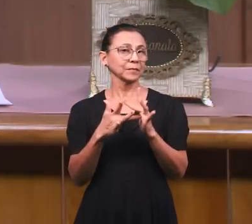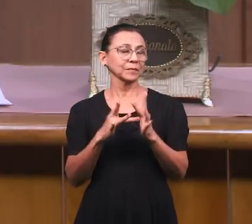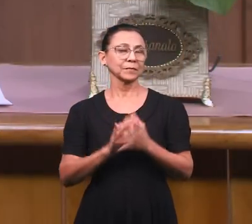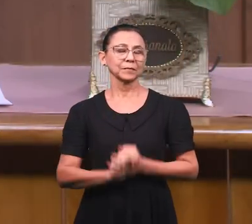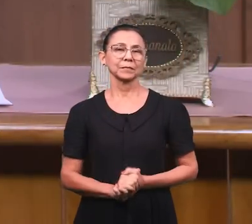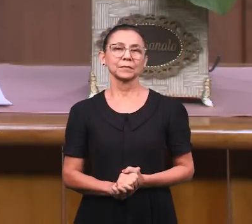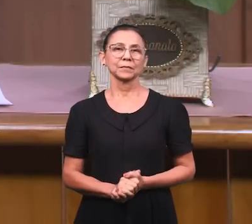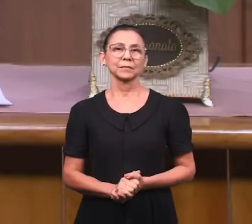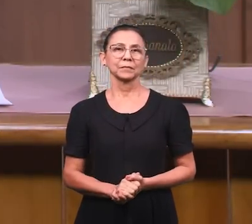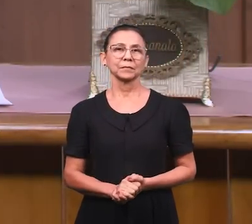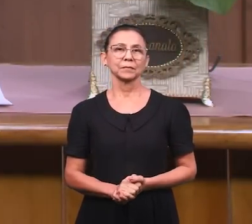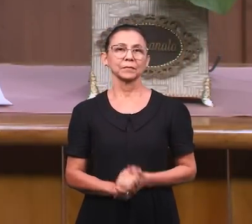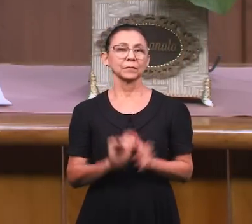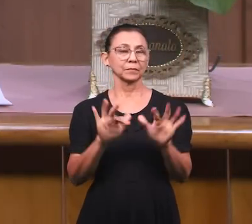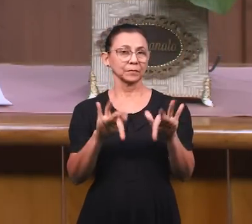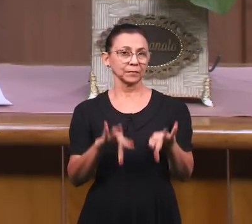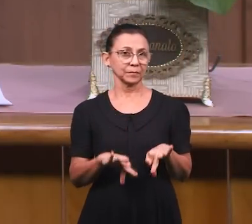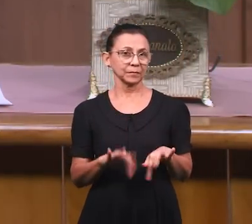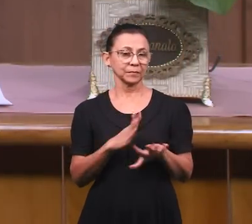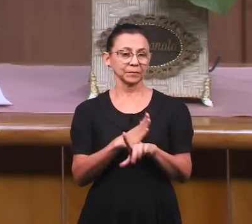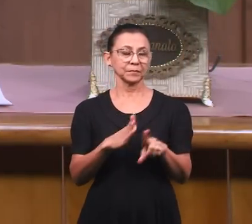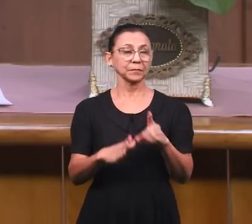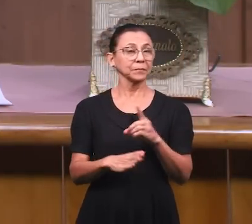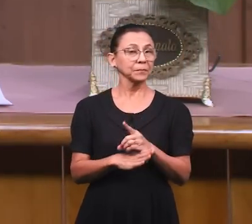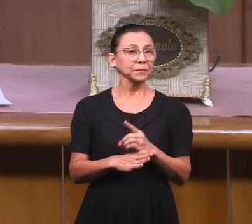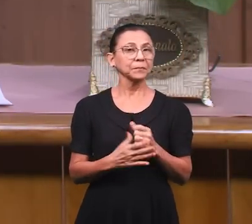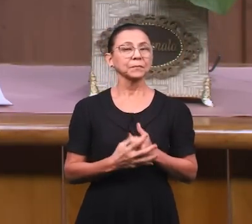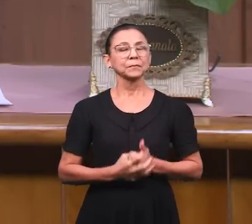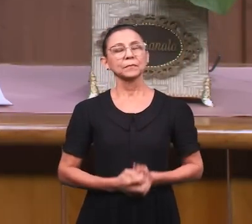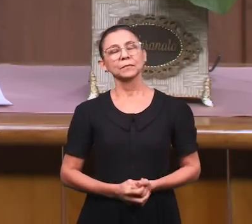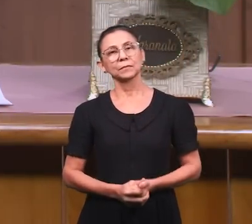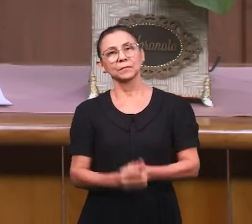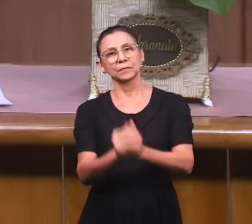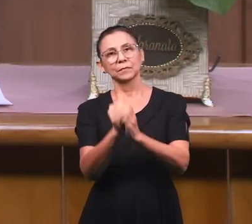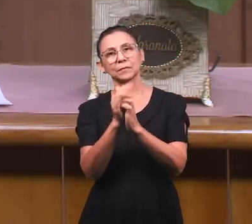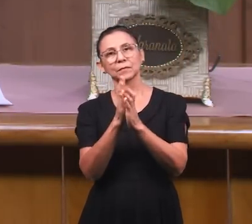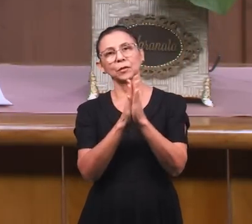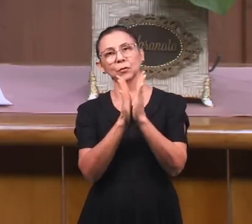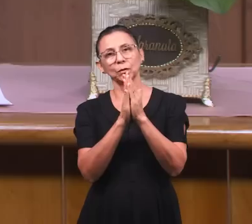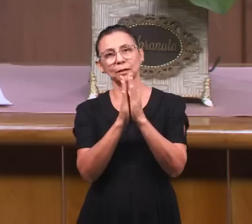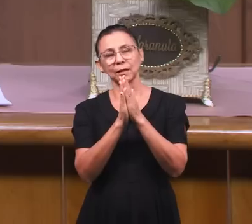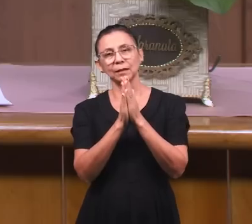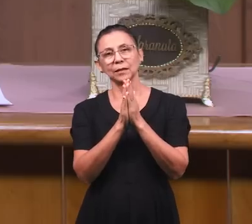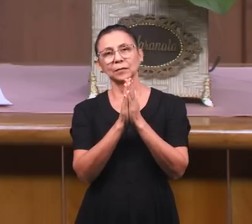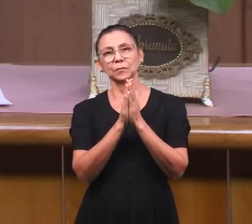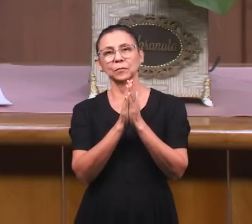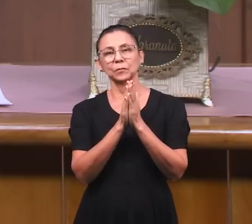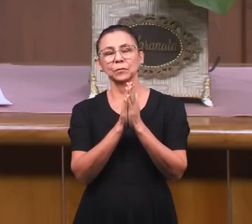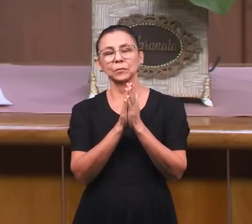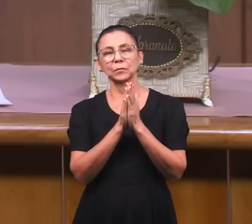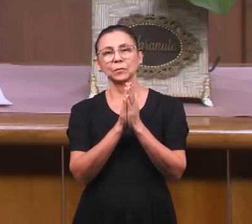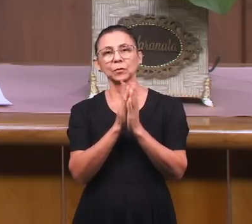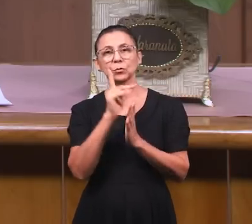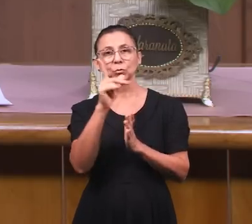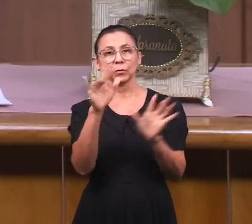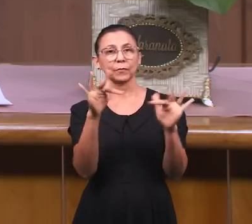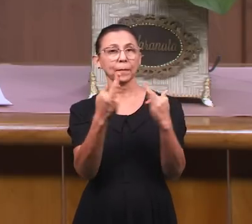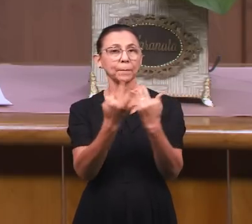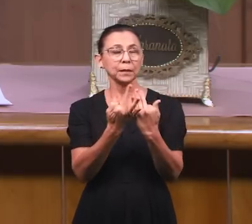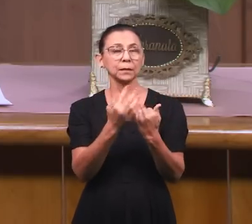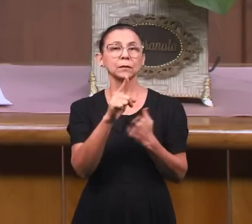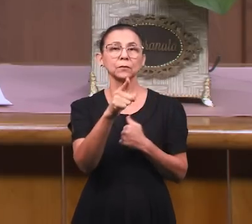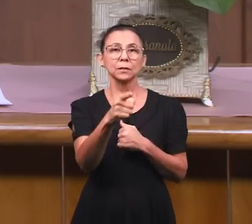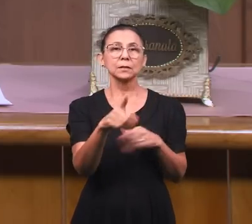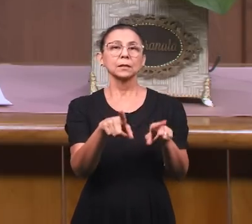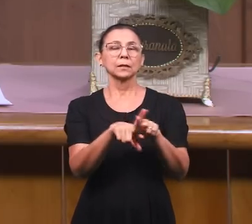Glórias a Jesus. Nessa hora nós já estamos encerrando esse culto. Nós vamos orar por você, pela sua família,